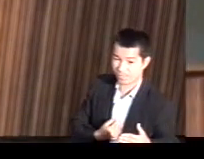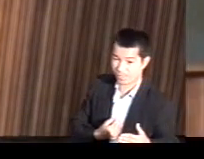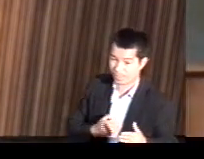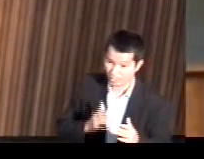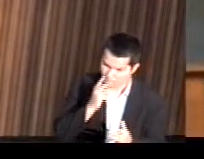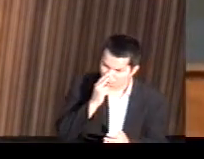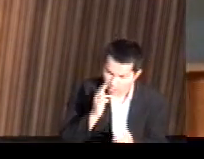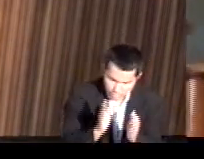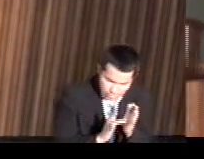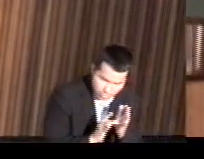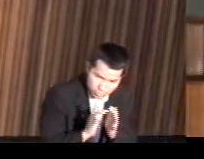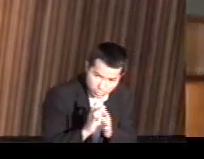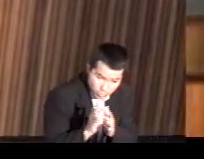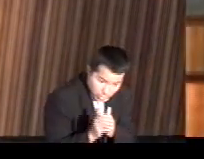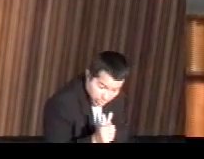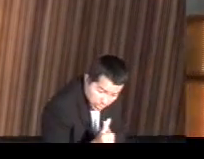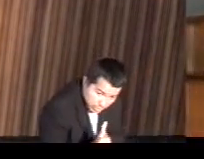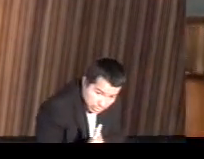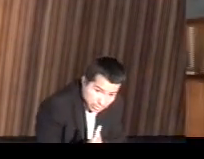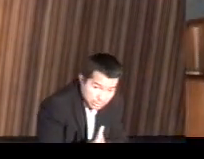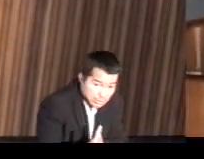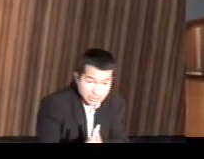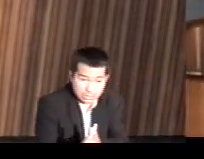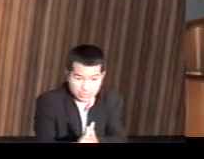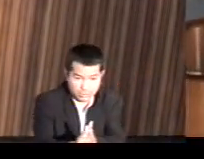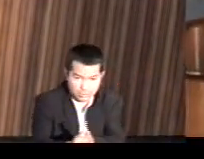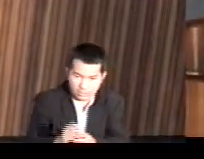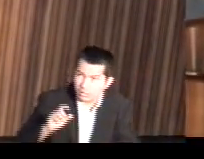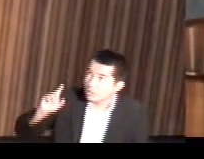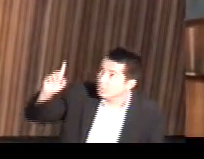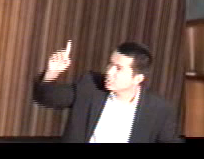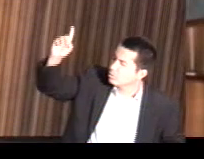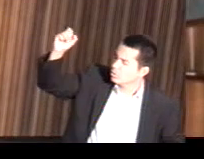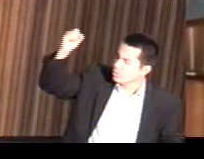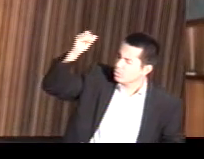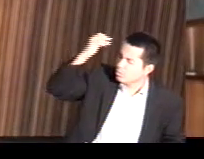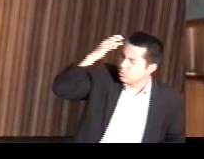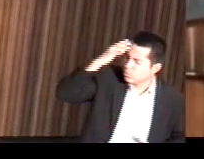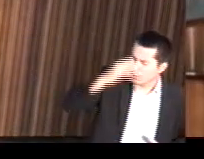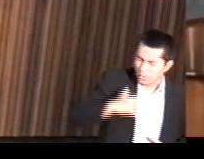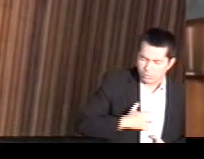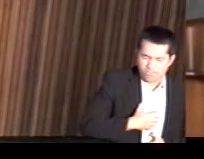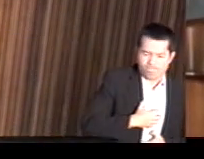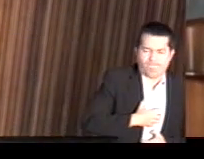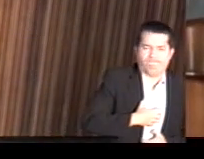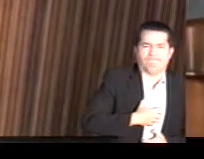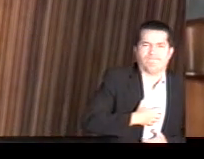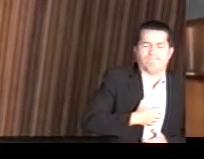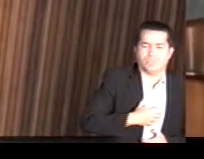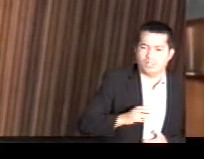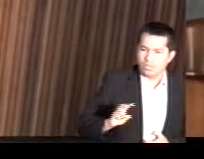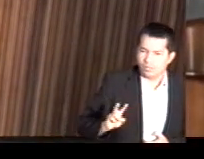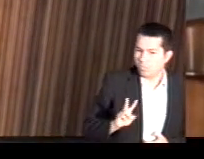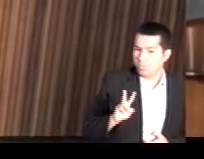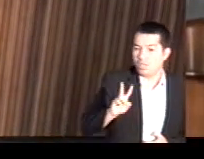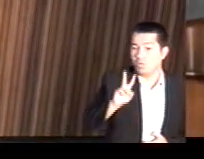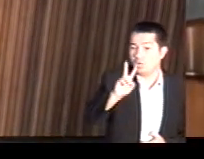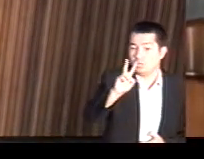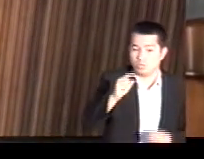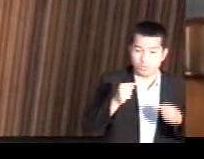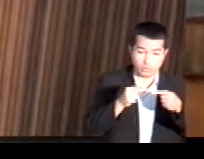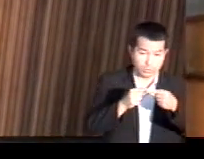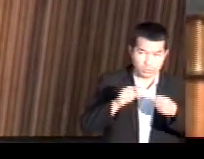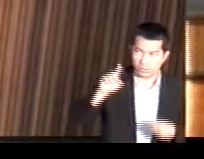ordem, um novo princípio, que é a graça do Deus vivo, agora nos seus valores. Eu não quero dizer que nós vamos